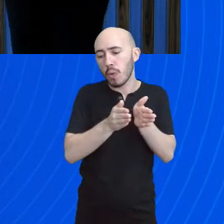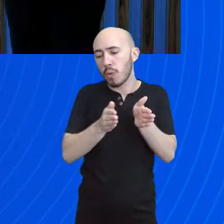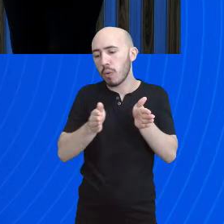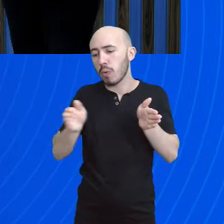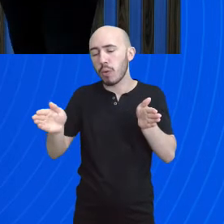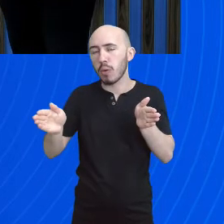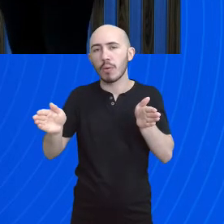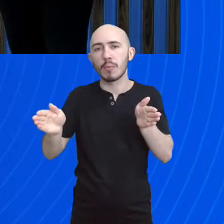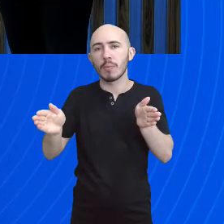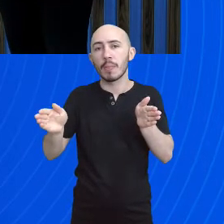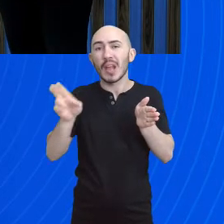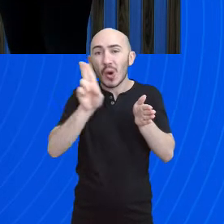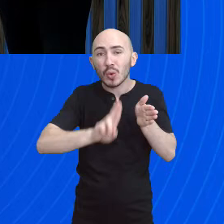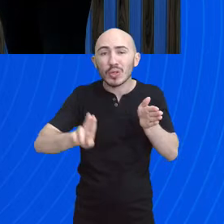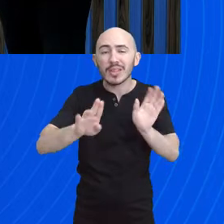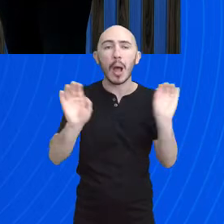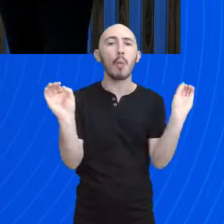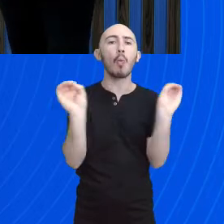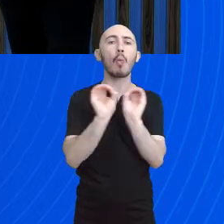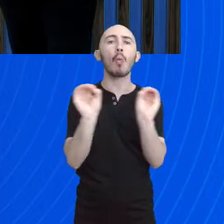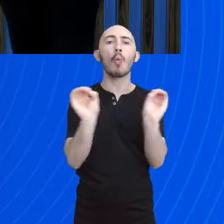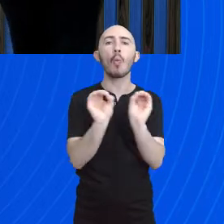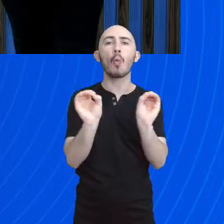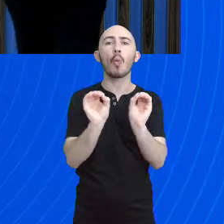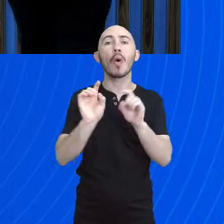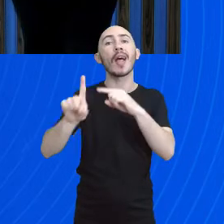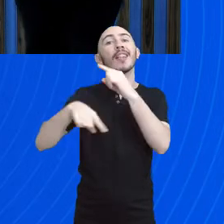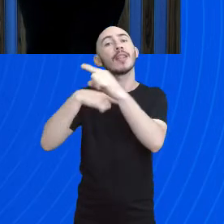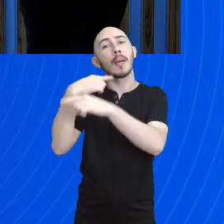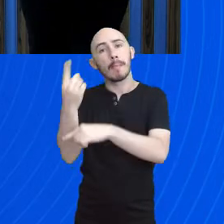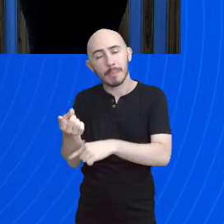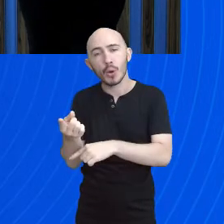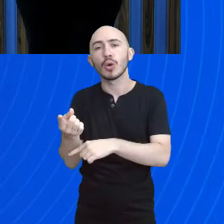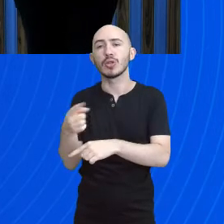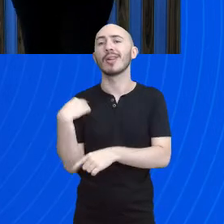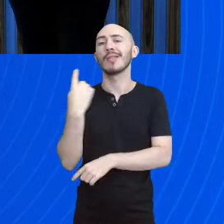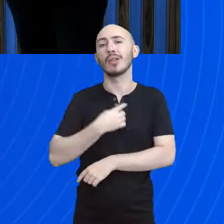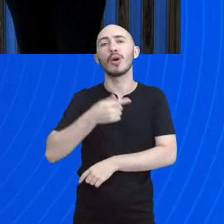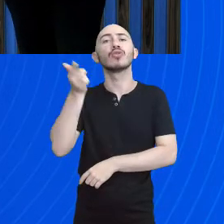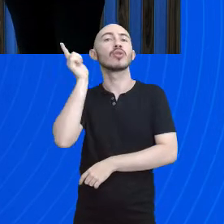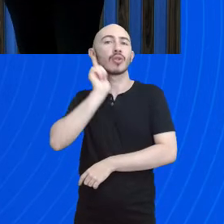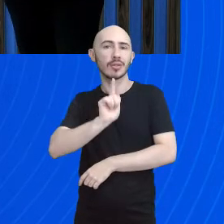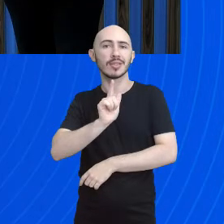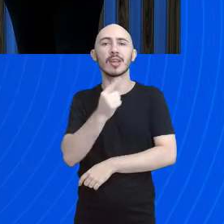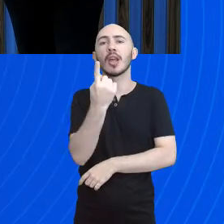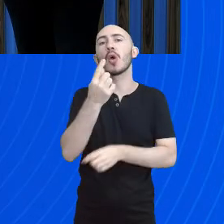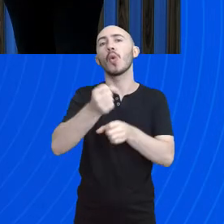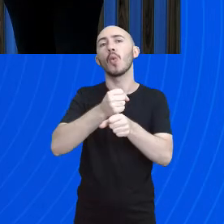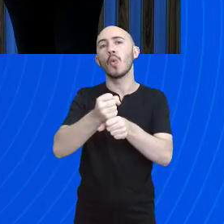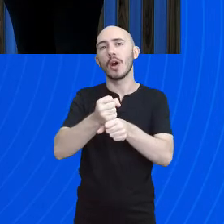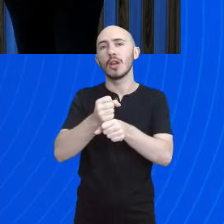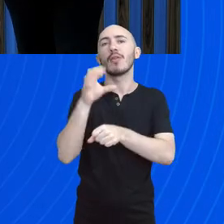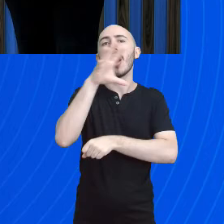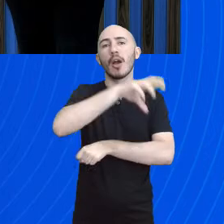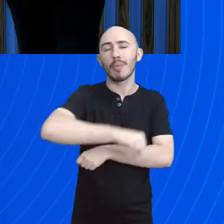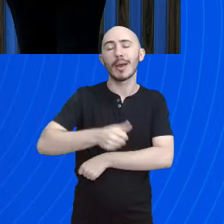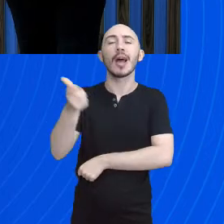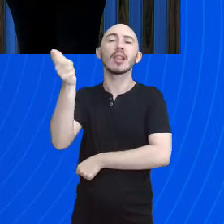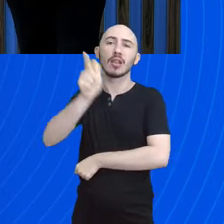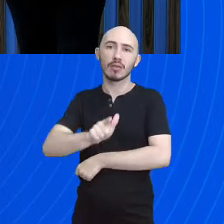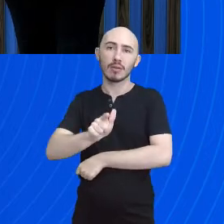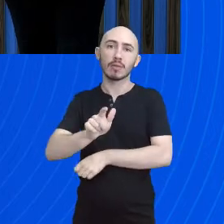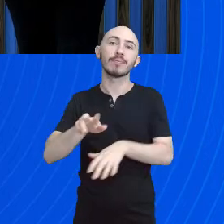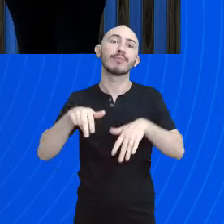utilizar recurso nenhum para poder colher os recursos que utilizamos durante um ano. Ou